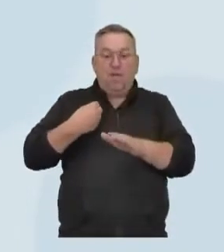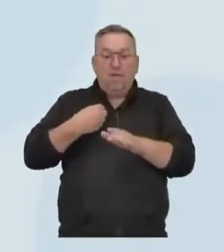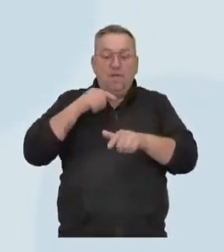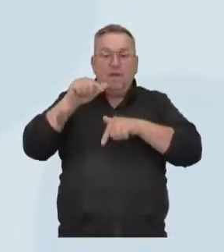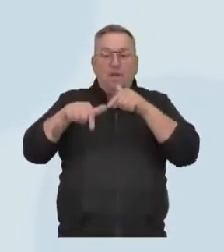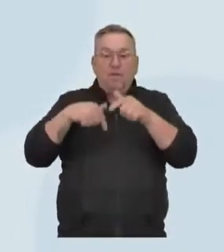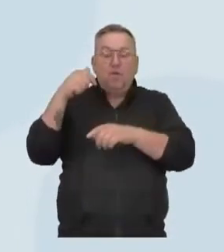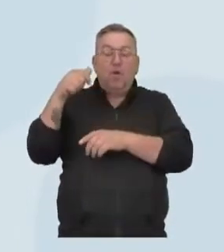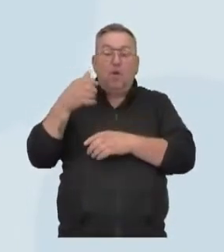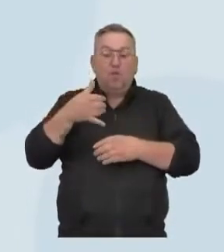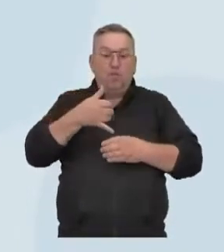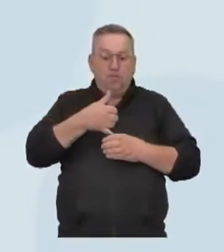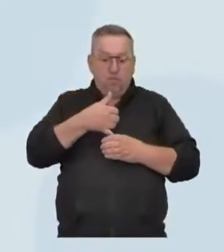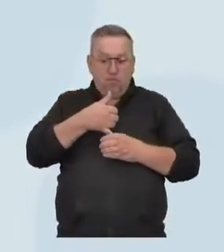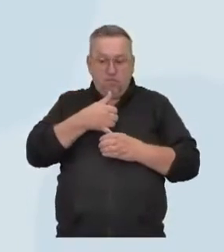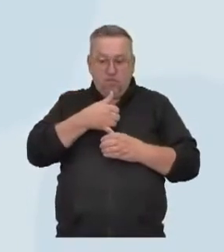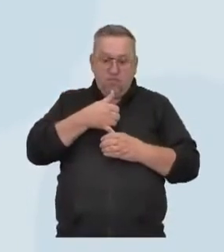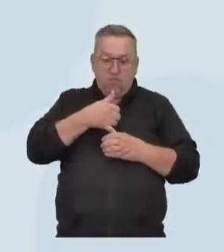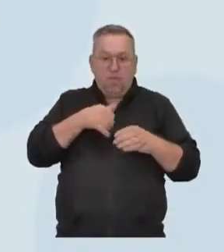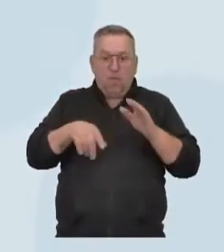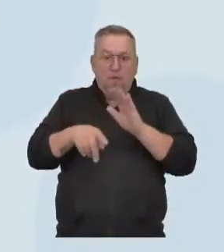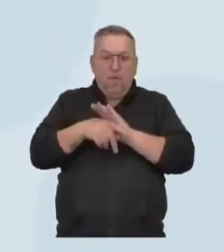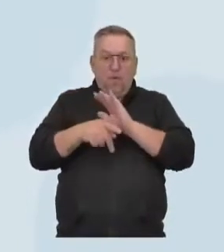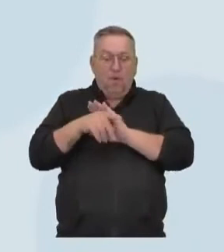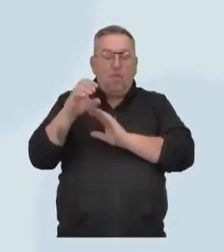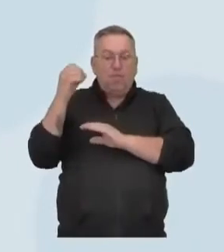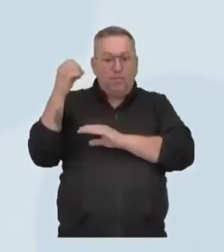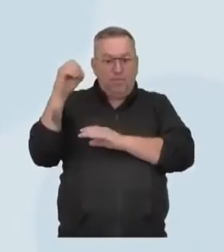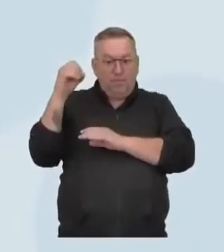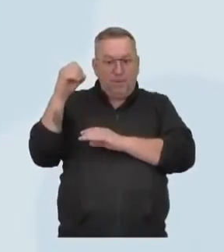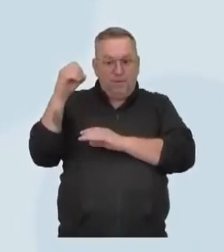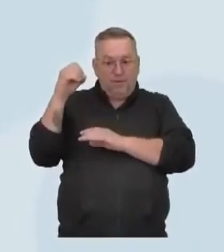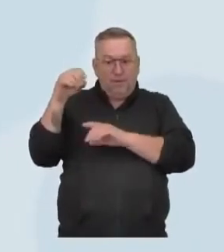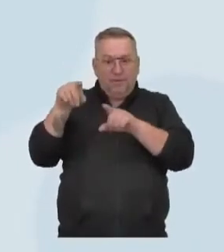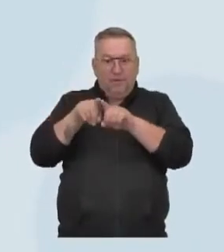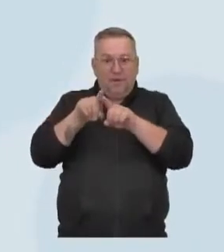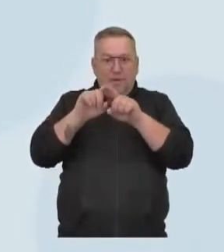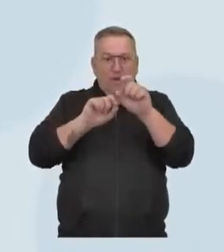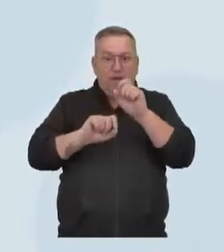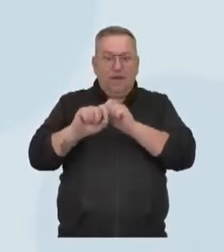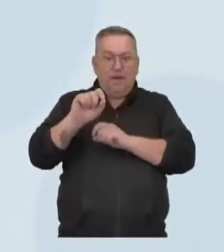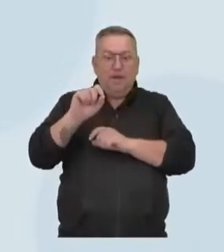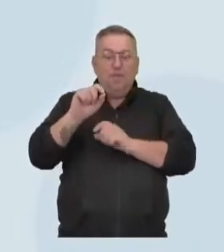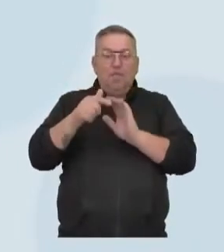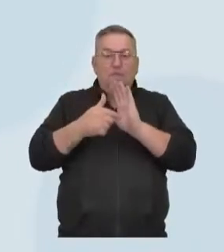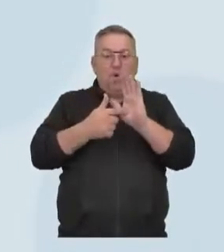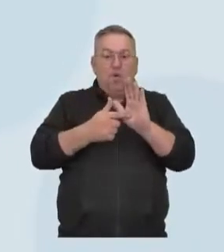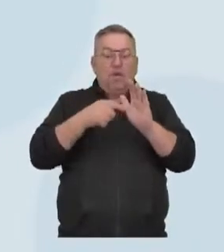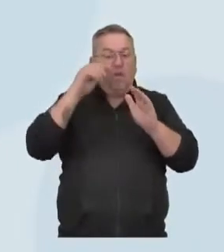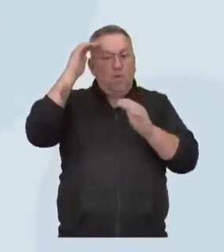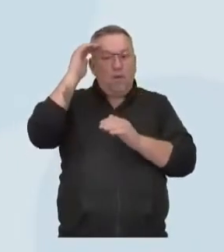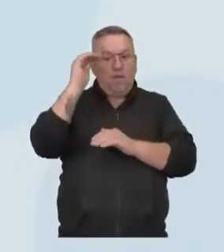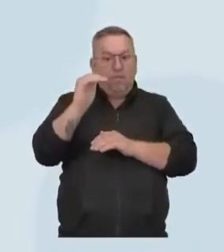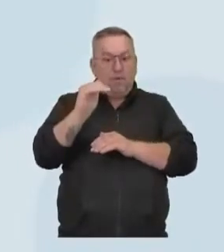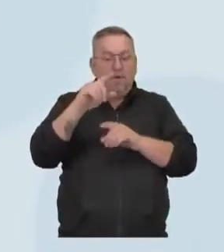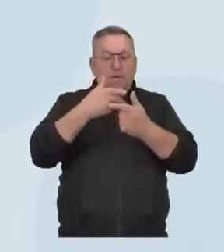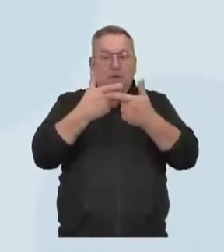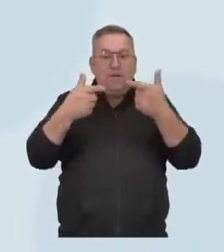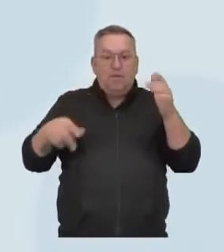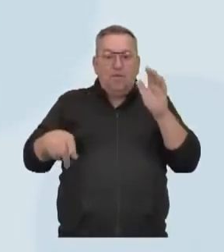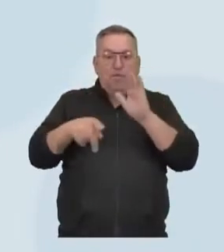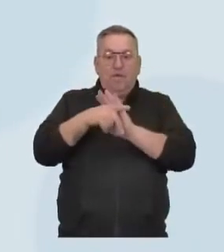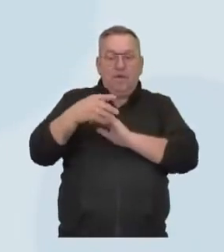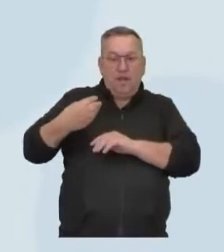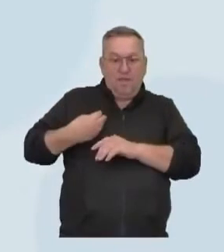trabalhador com a linguagem típica do interior do Rio Grande do Sul, mas o autor demonstra um enorme respeito pelos elementos desse estilo